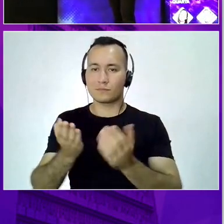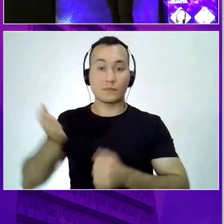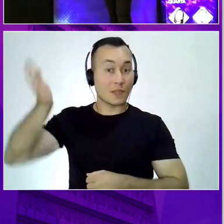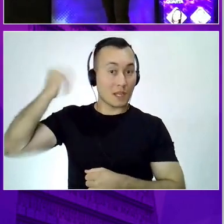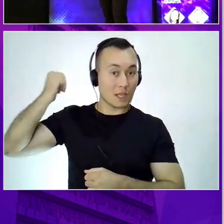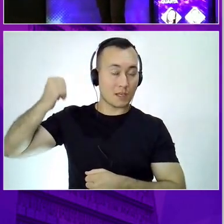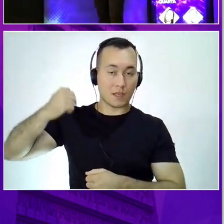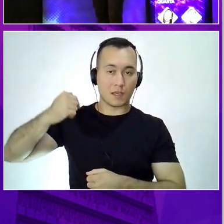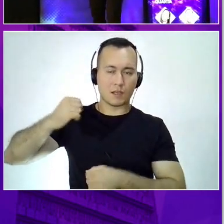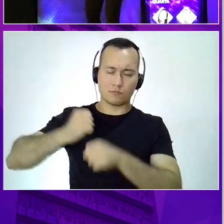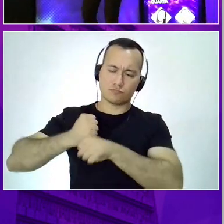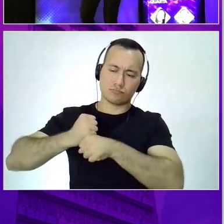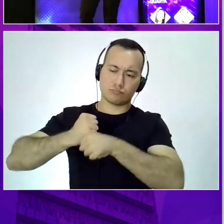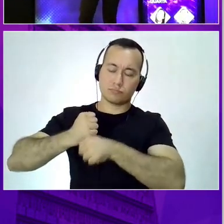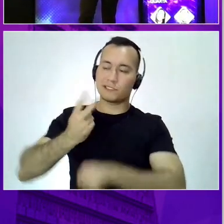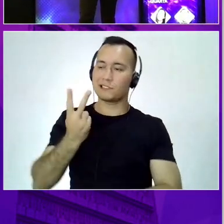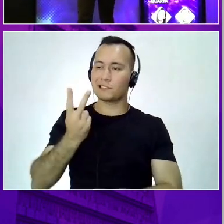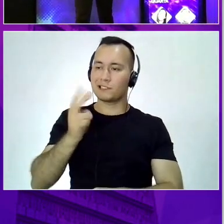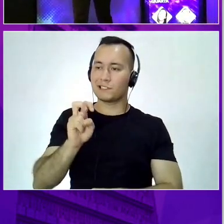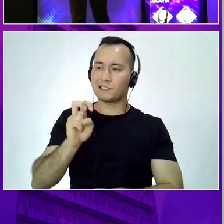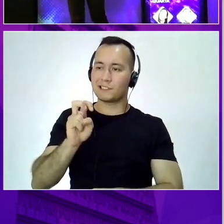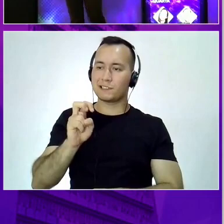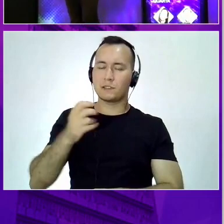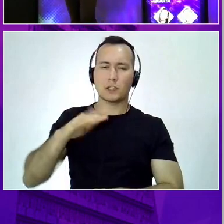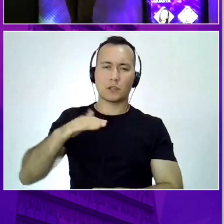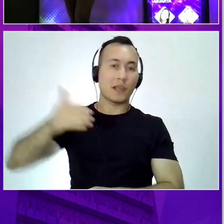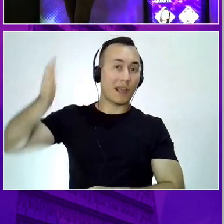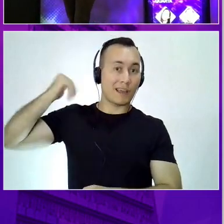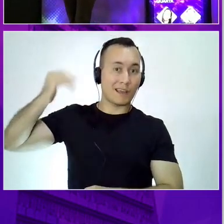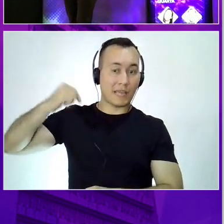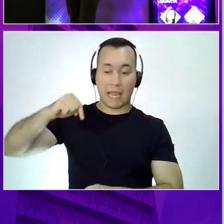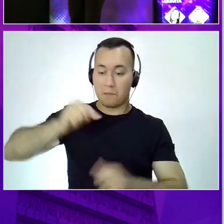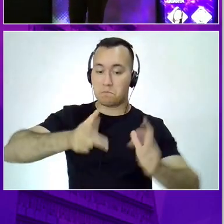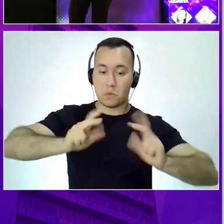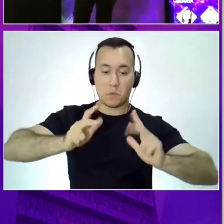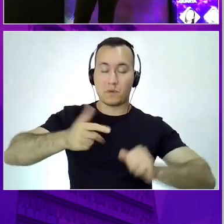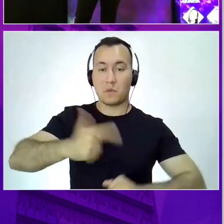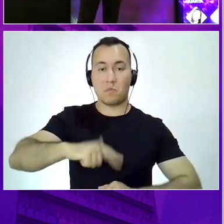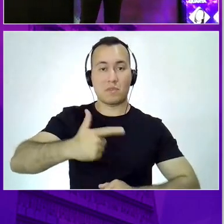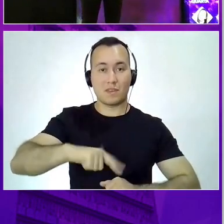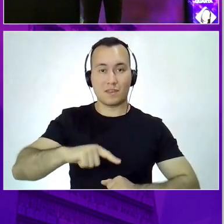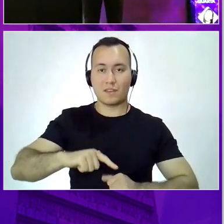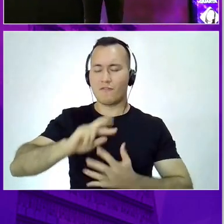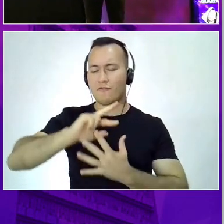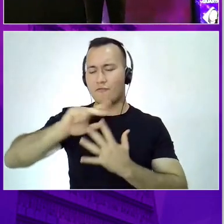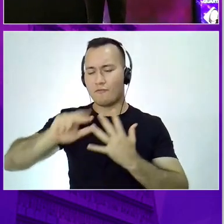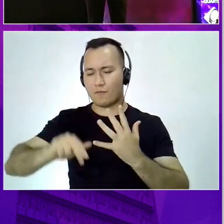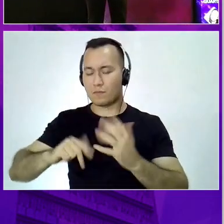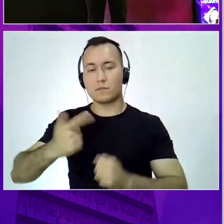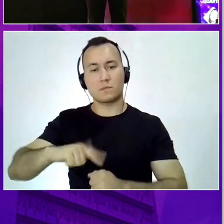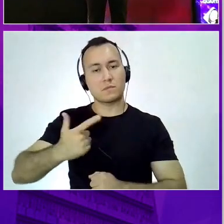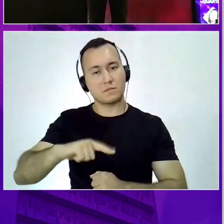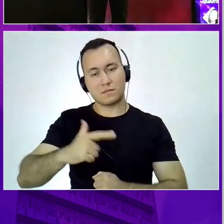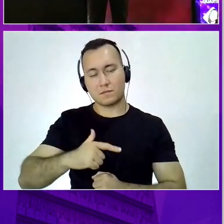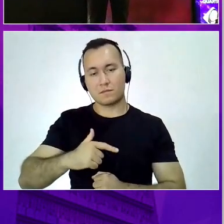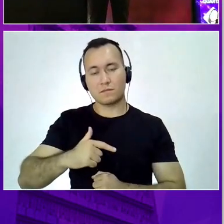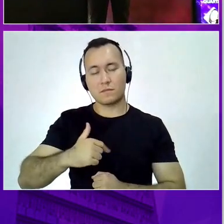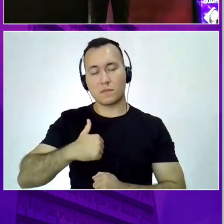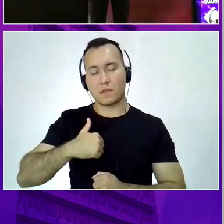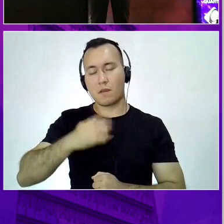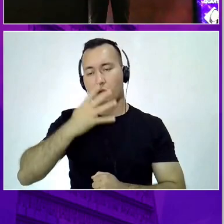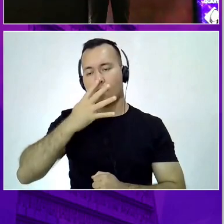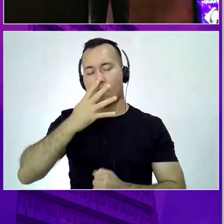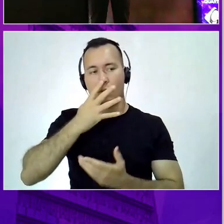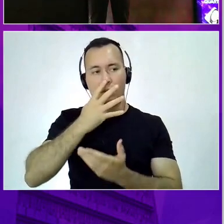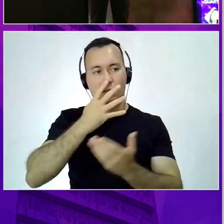muita trilha de nada, não tinha TDC, e eu estou achando esse movimento fantástico. Uma das coisas que mais me encanta,